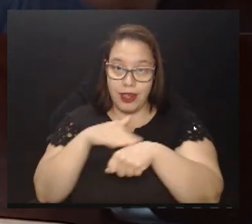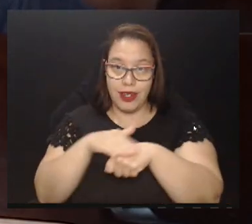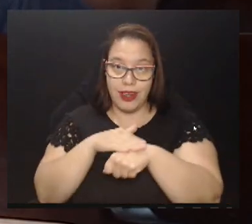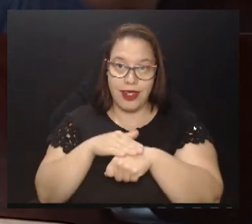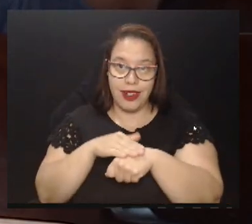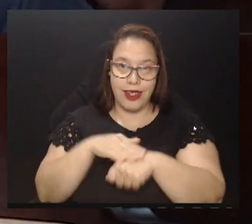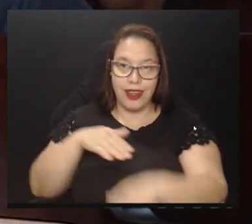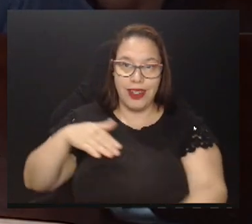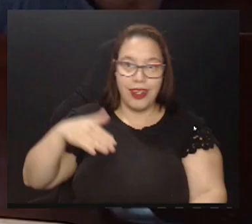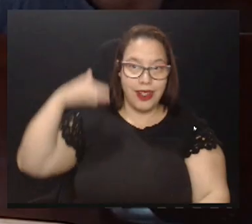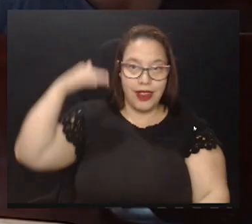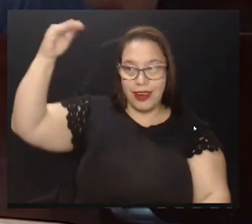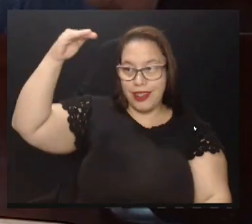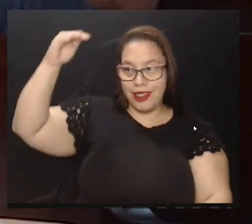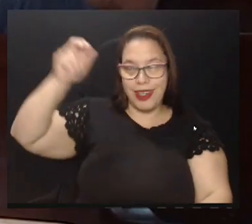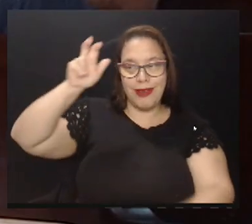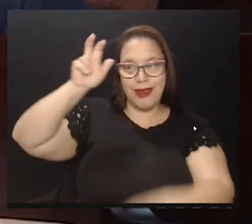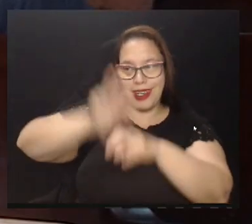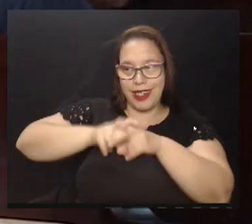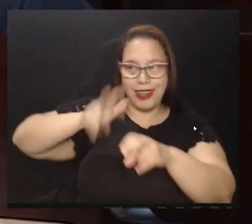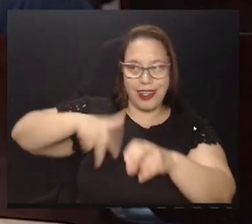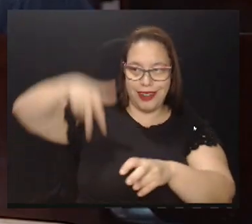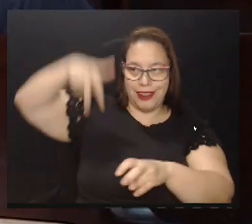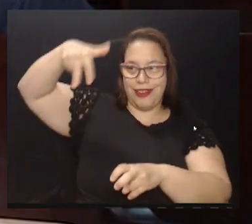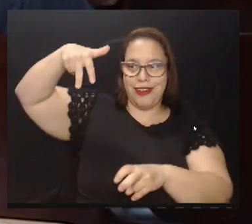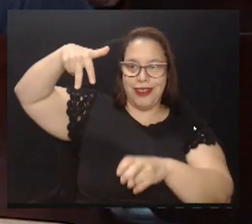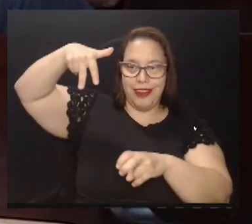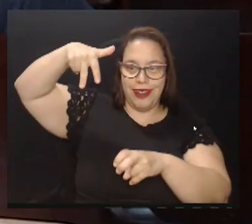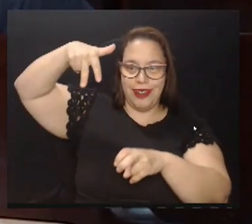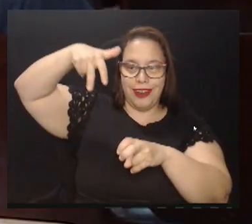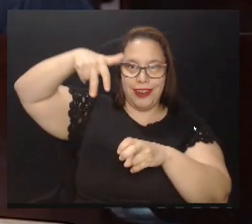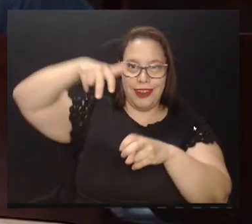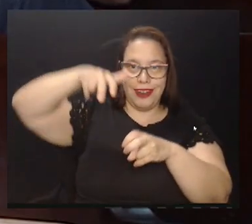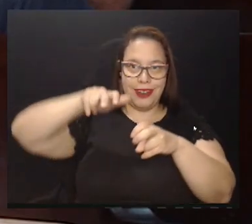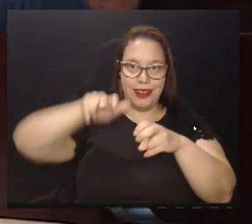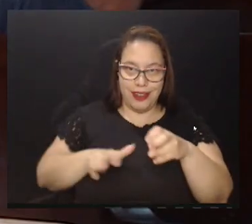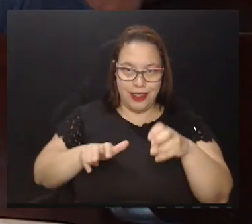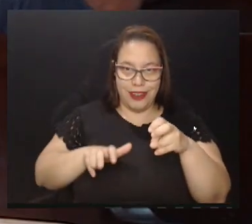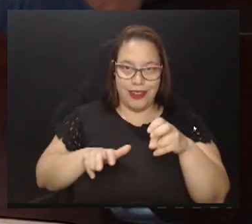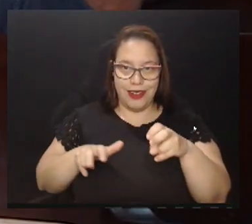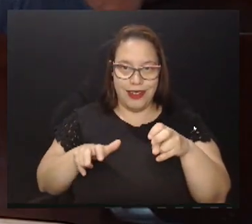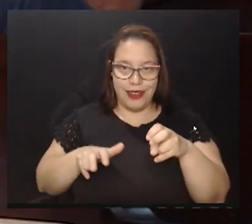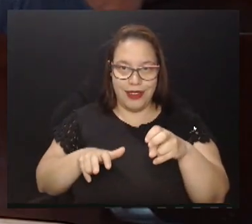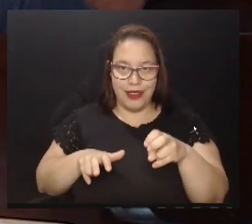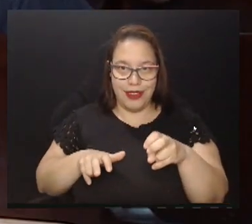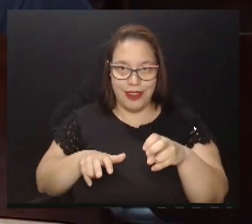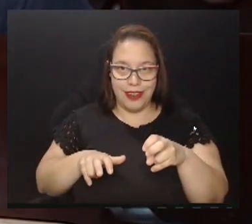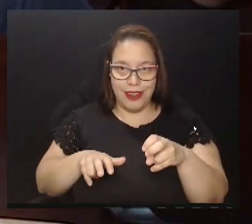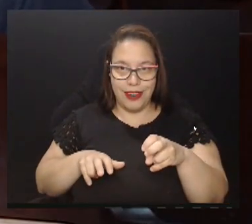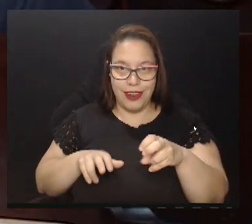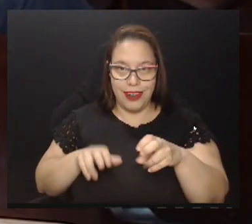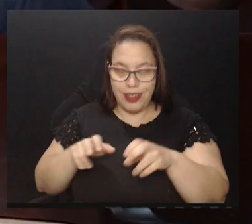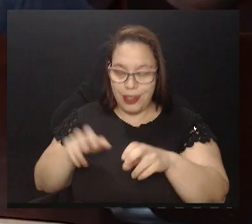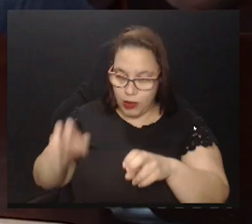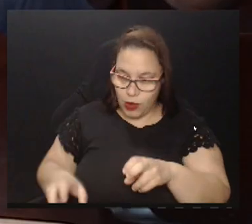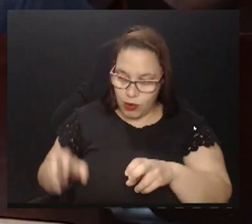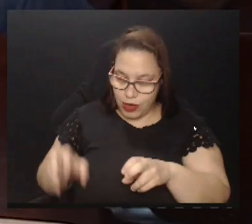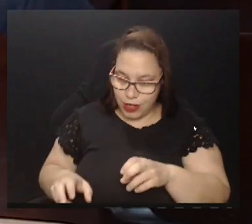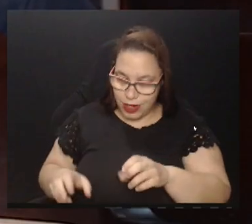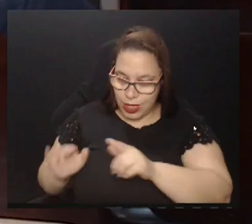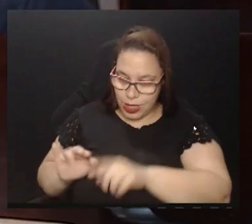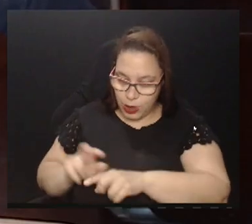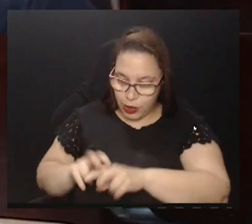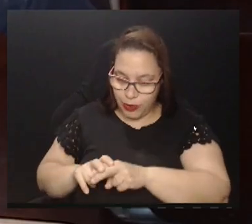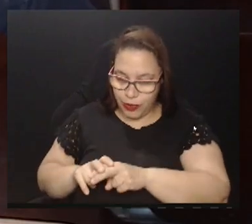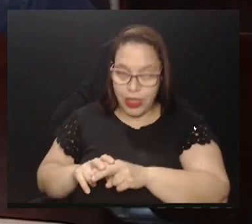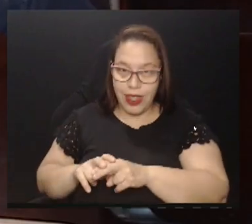enorme. Né? E a hora que ele vai sentar, o Hitler põe um banquinho para ele. Aí ele quase cai do banquinho,